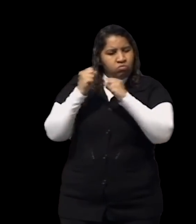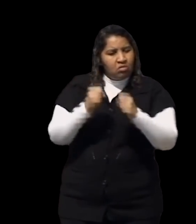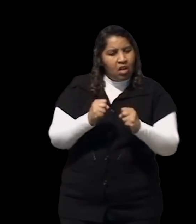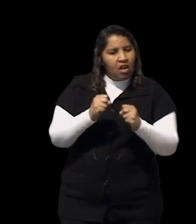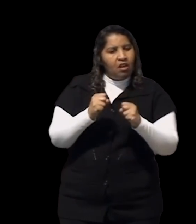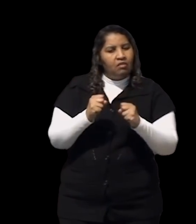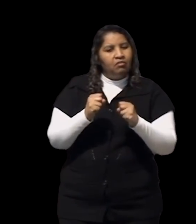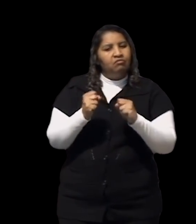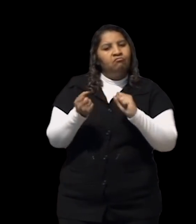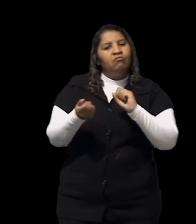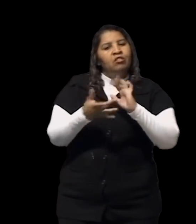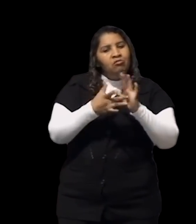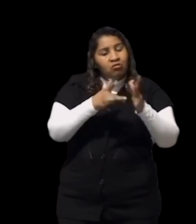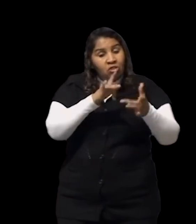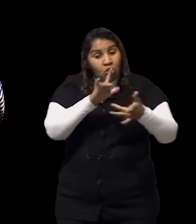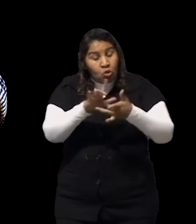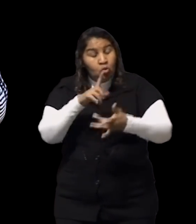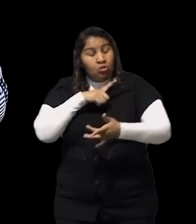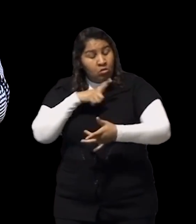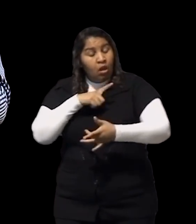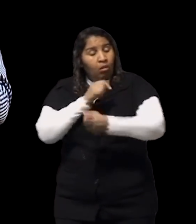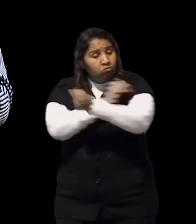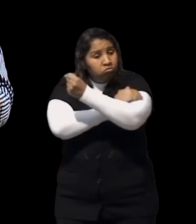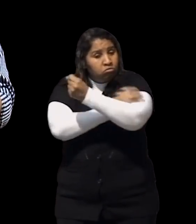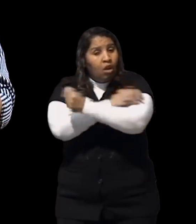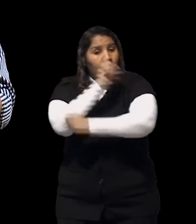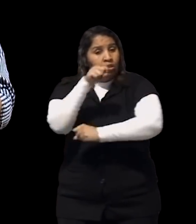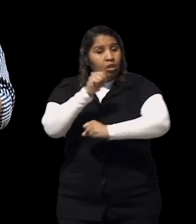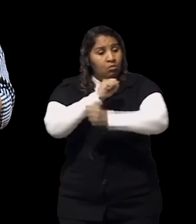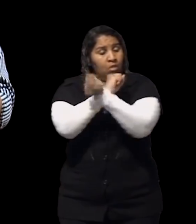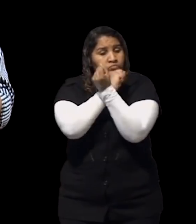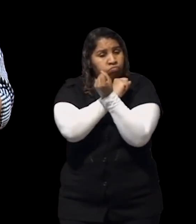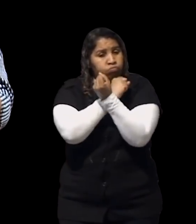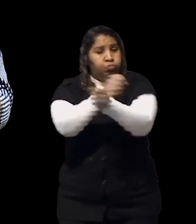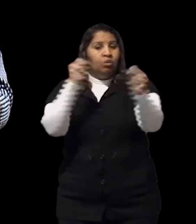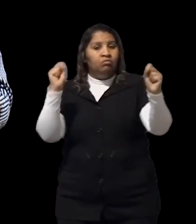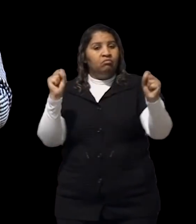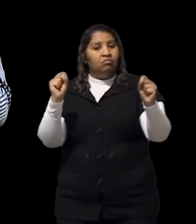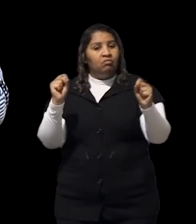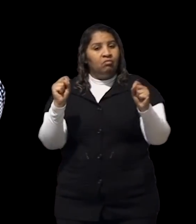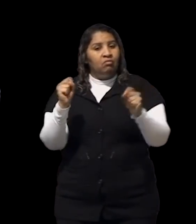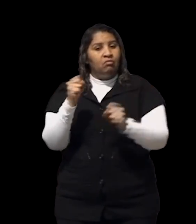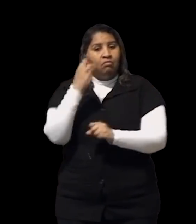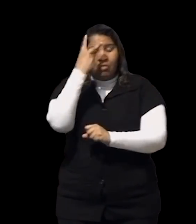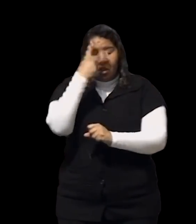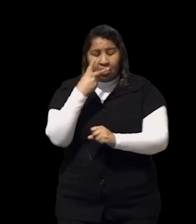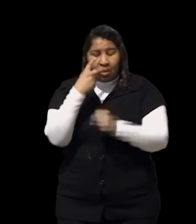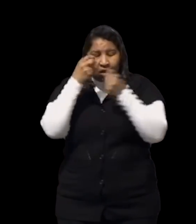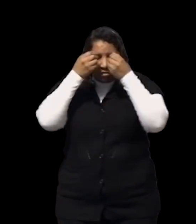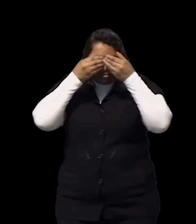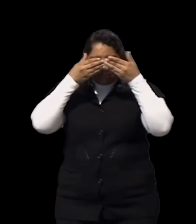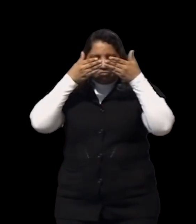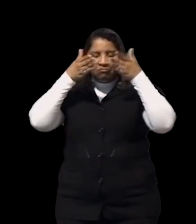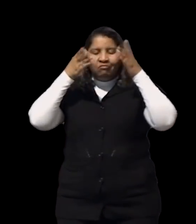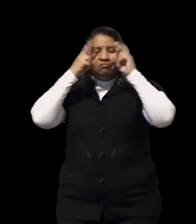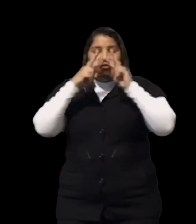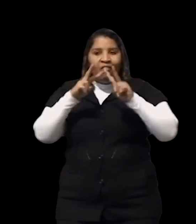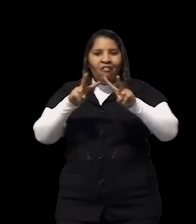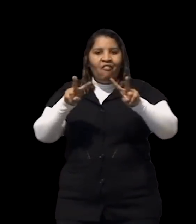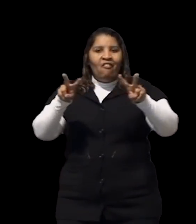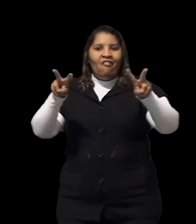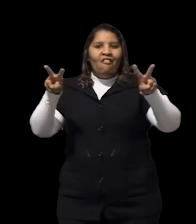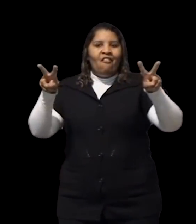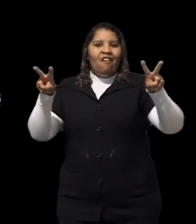Jesus para libertar cativos para por liberdade os oprimidos e para dar vista aos cegos e para anunciar o ano do Perdão Oi